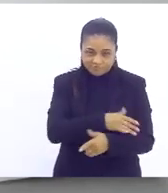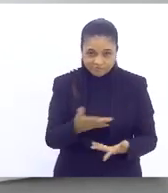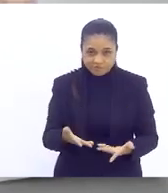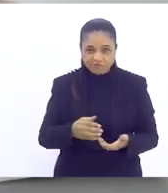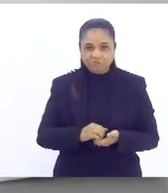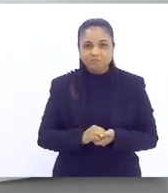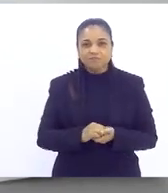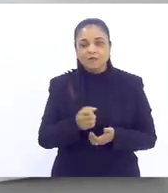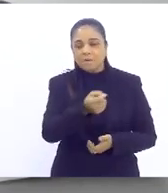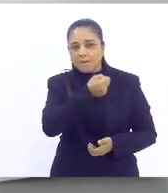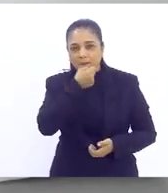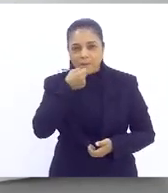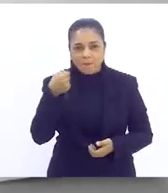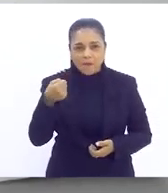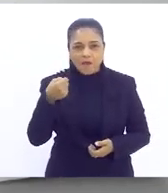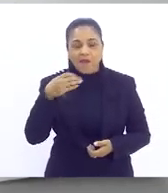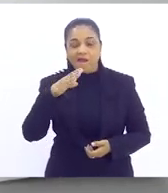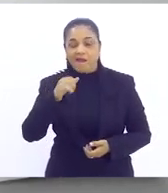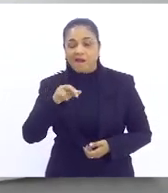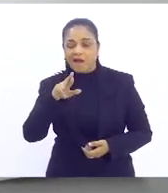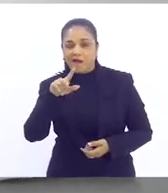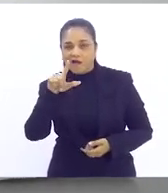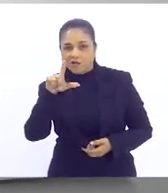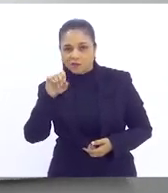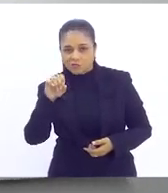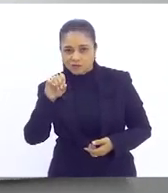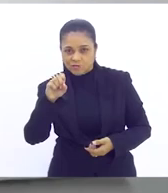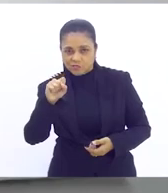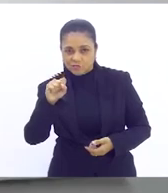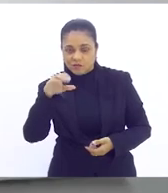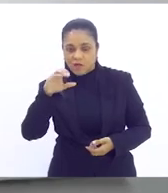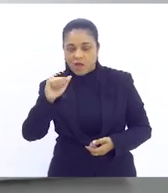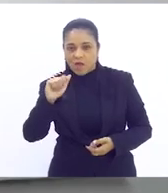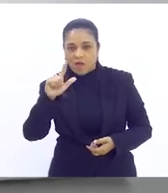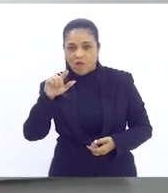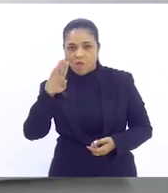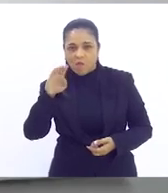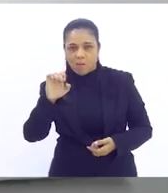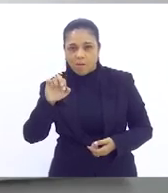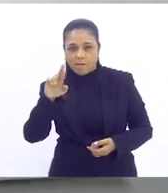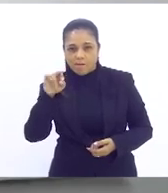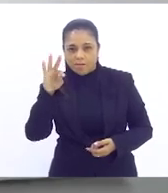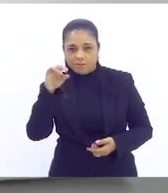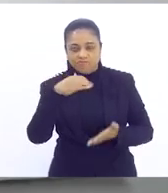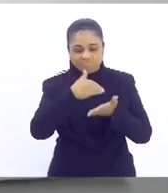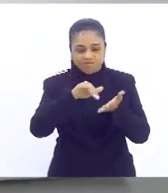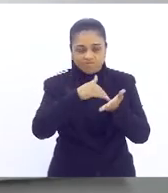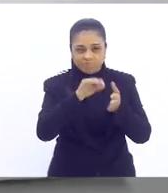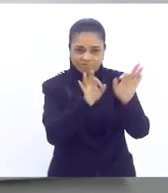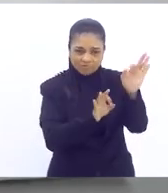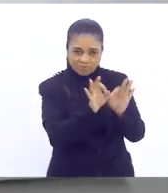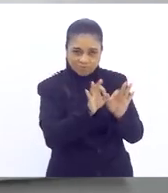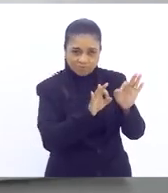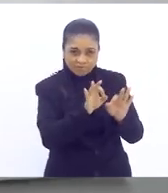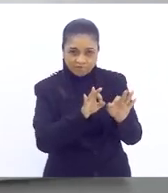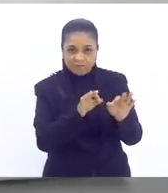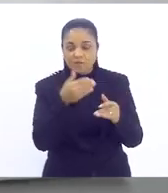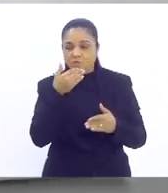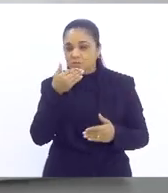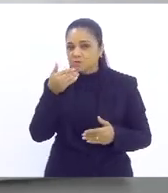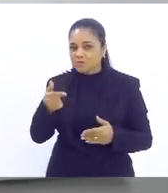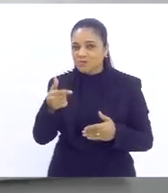queria já passava Doutor Carlos Alberto que nesse ato representa a secretaria de planejamento pedindo a ele que